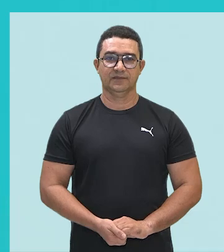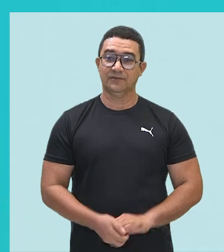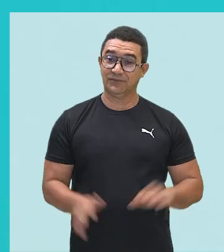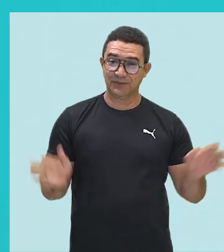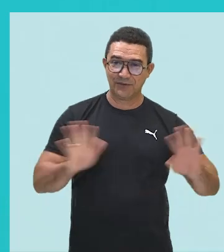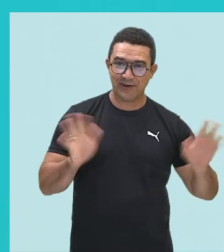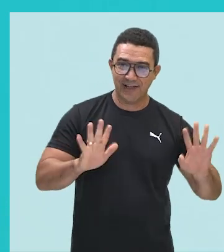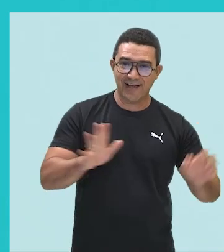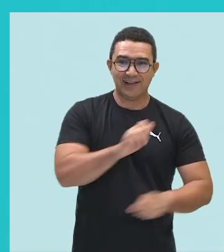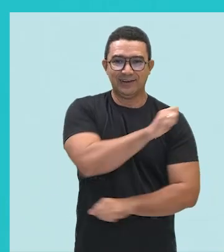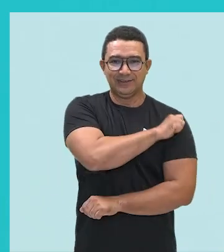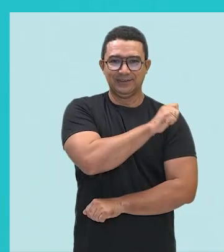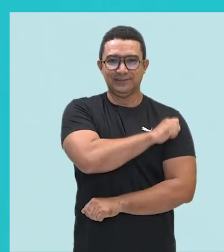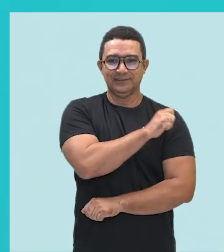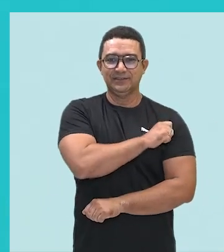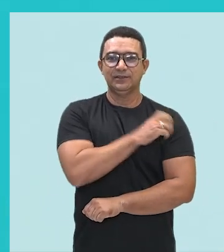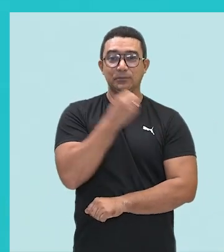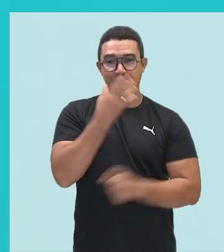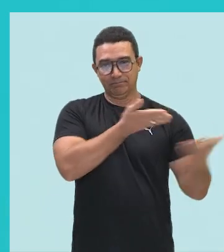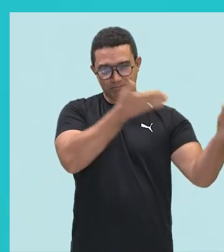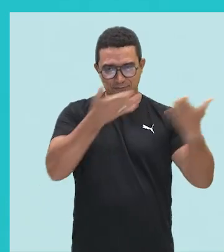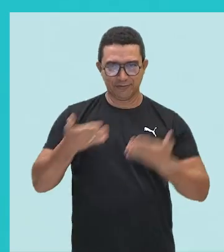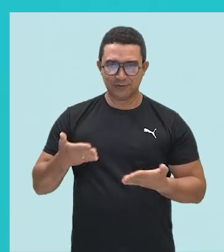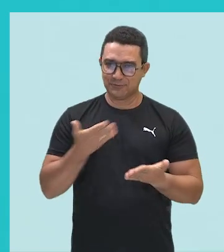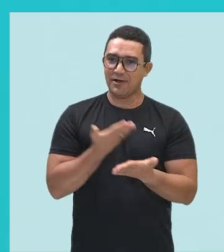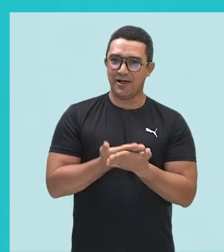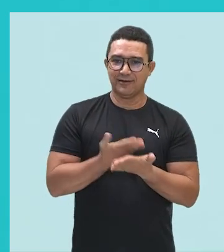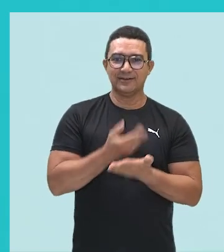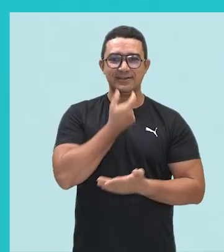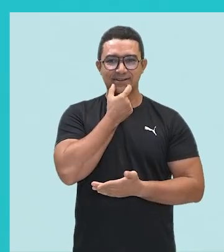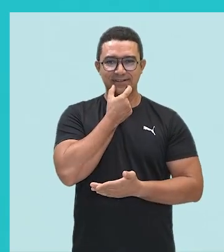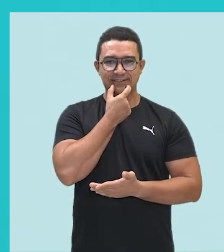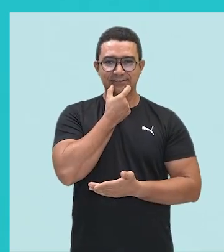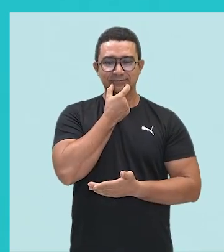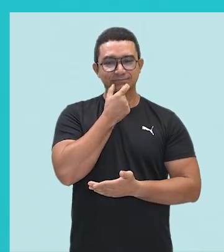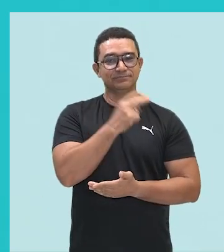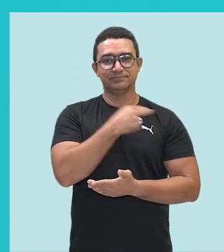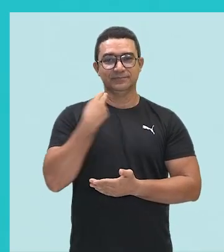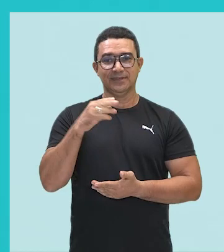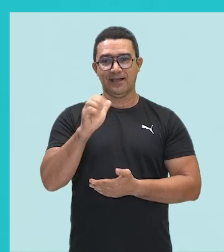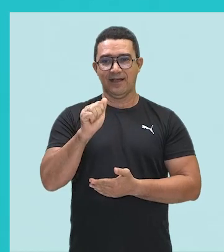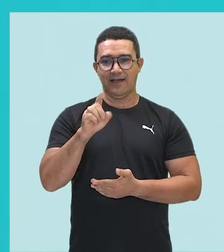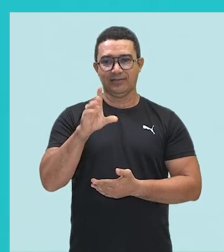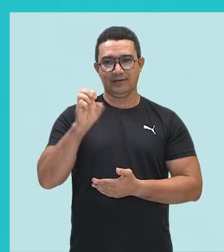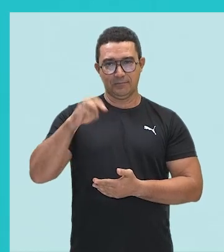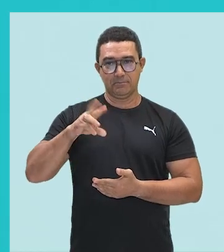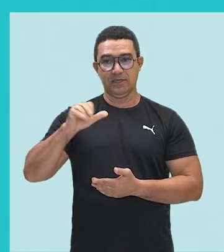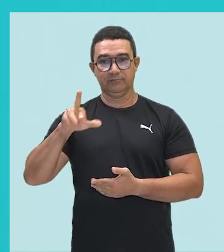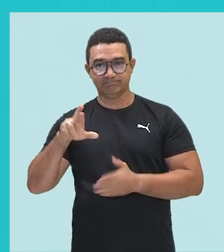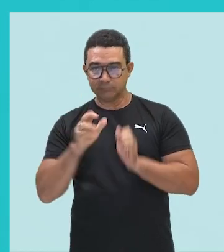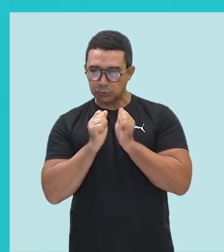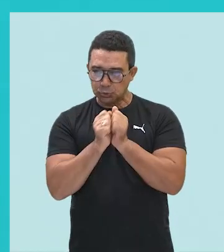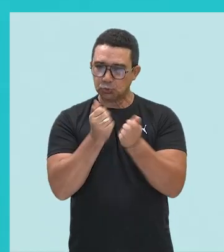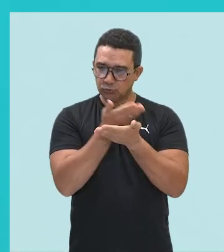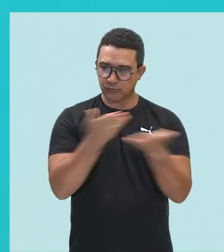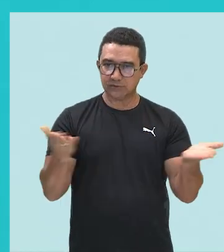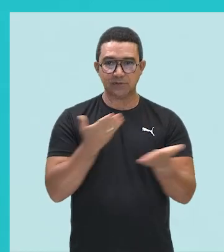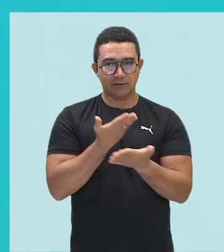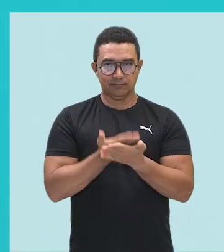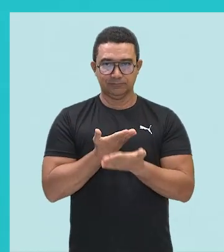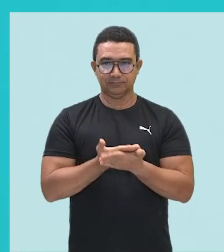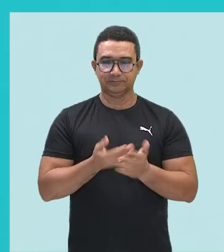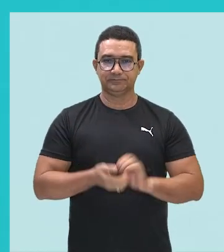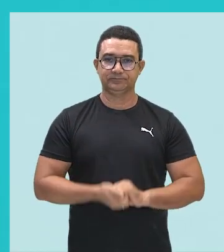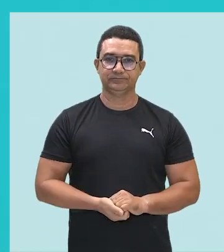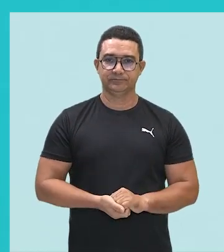Hello, dear students, teachers, welcome! Bem-vindos à nossa aula de língua inglesa. Eu sou o teacher Ademir Ribeiro e vou ficar com vocês ao longo dessa aula. Por